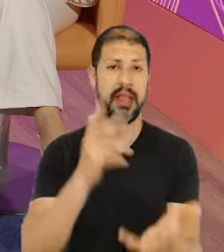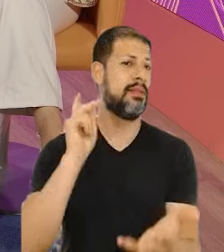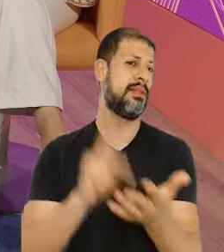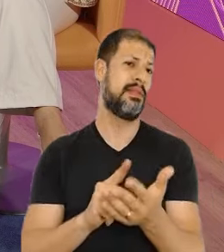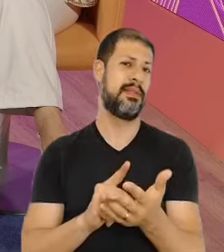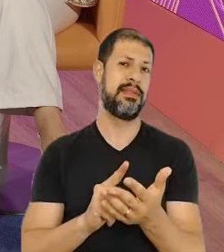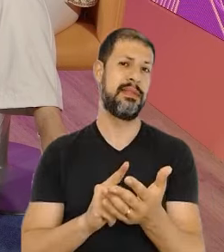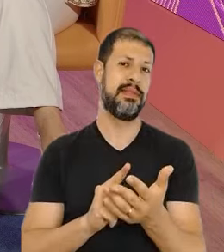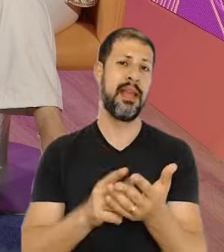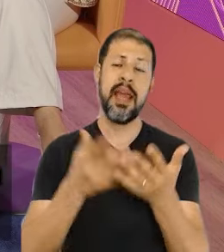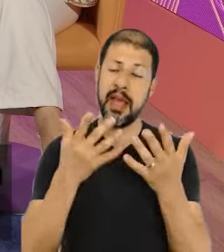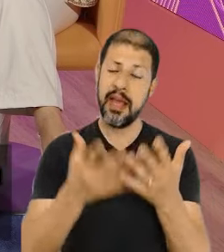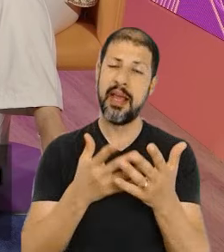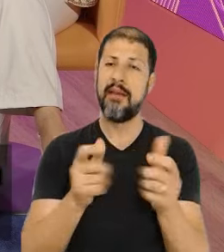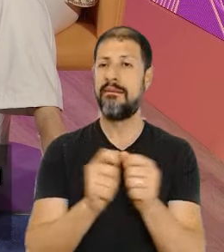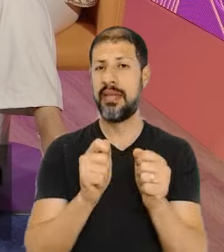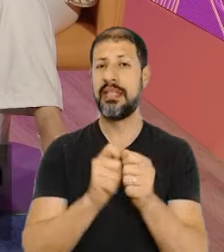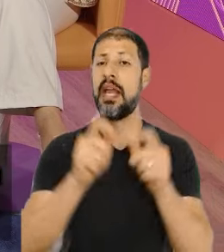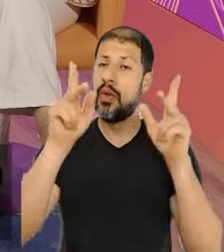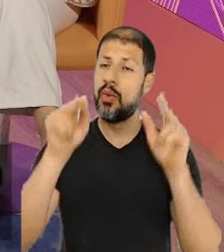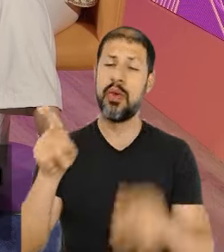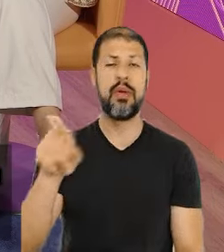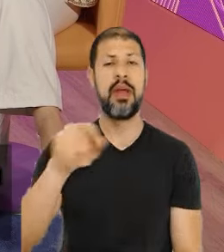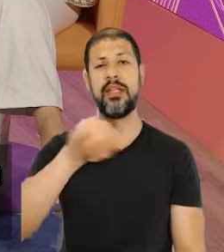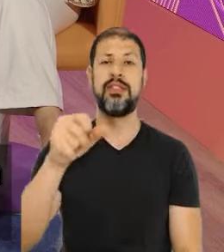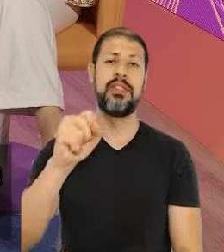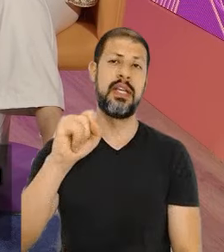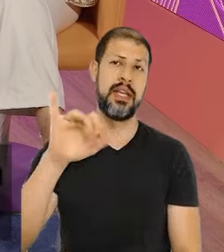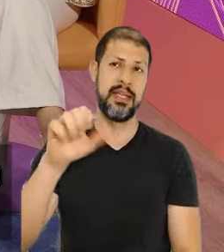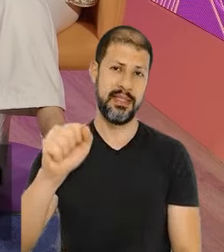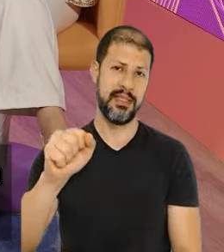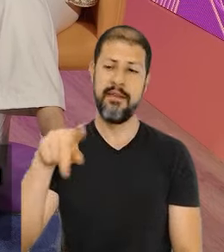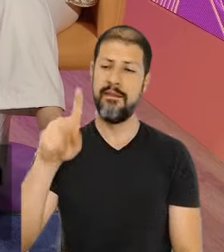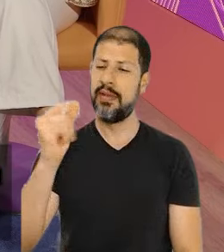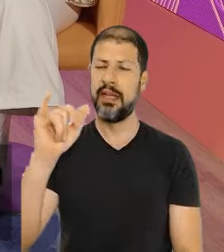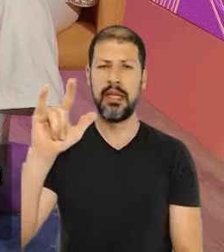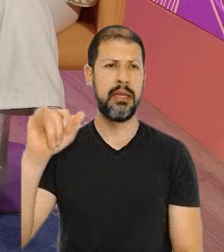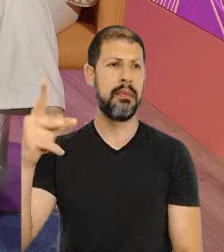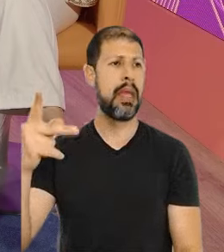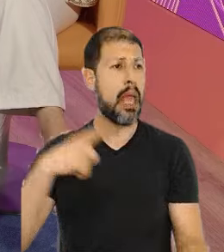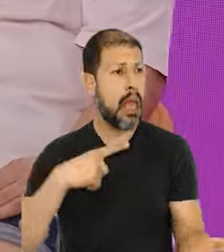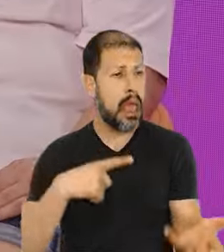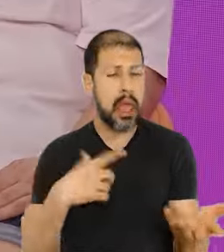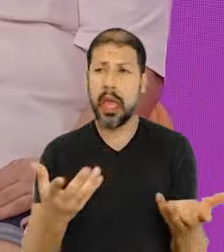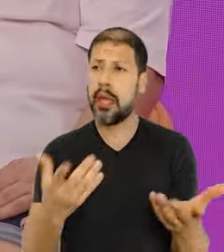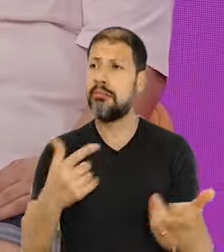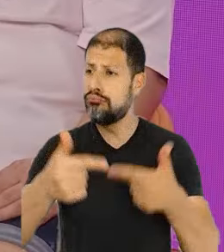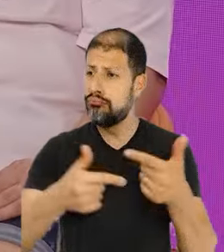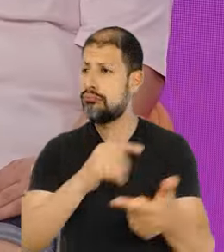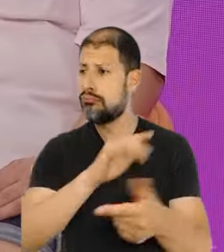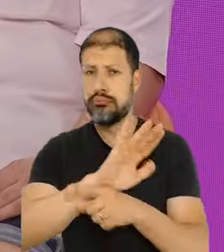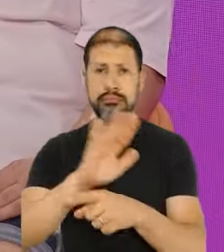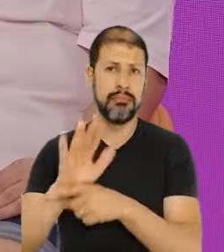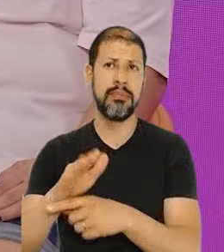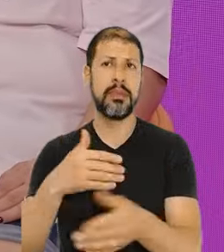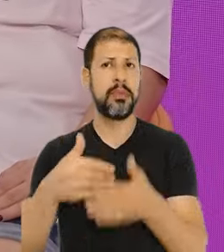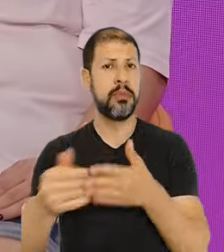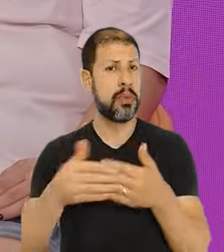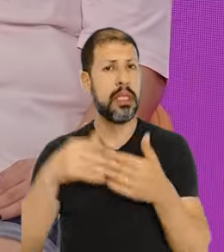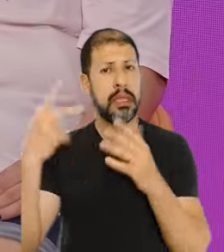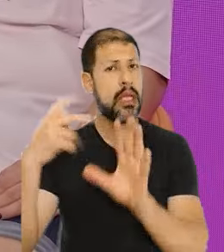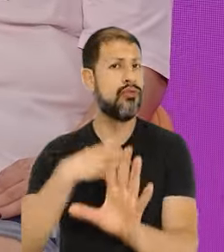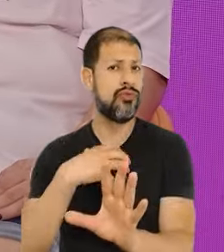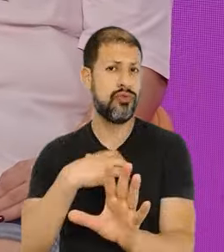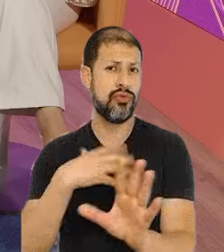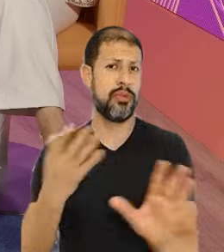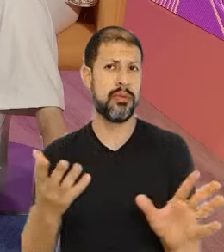tá fazendo alguma coisa como a Jéssica e o Filipe porque eles querem se sentir útil né gente independente da condição deles que eles